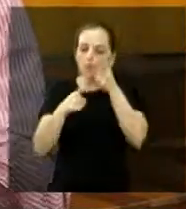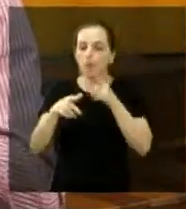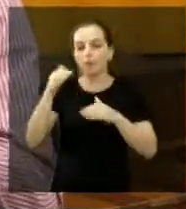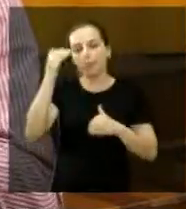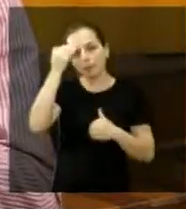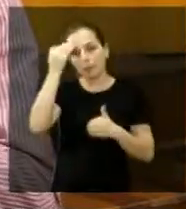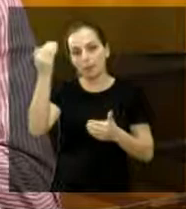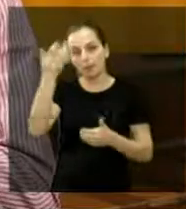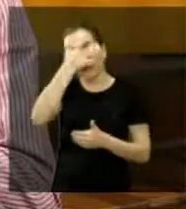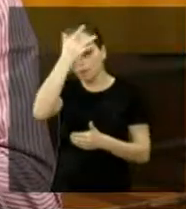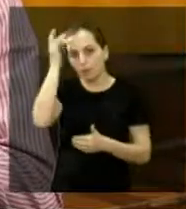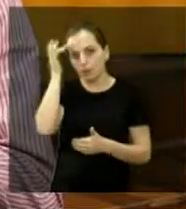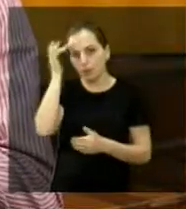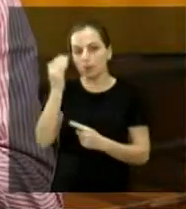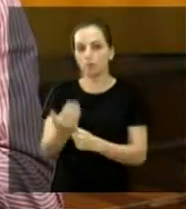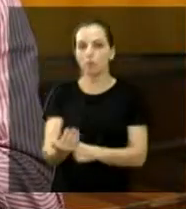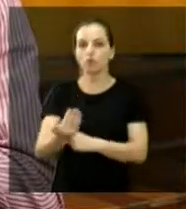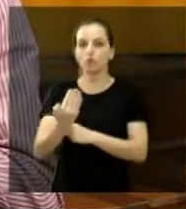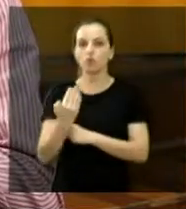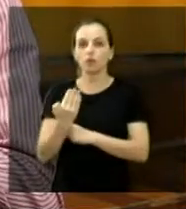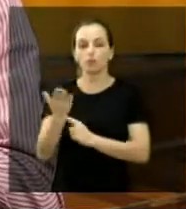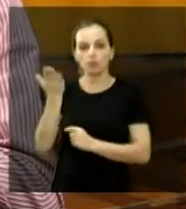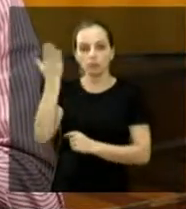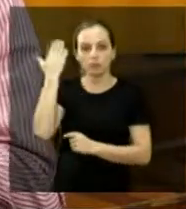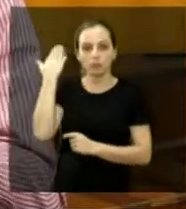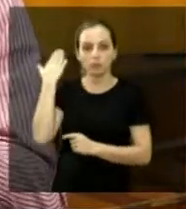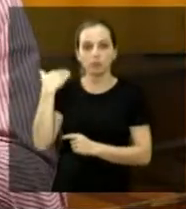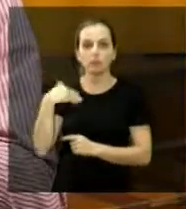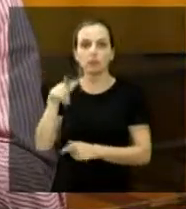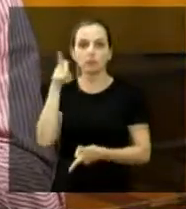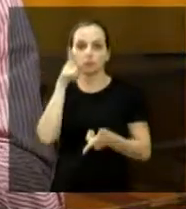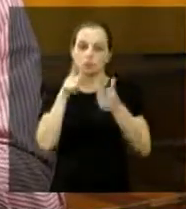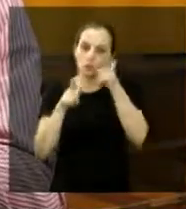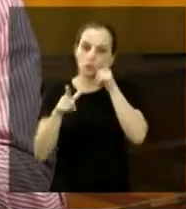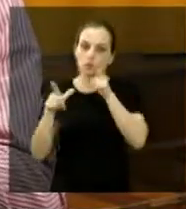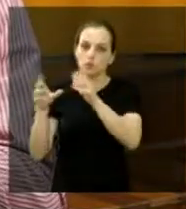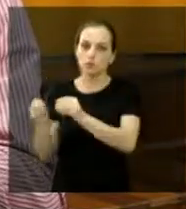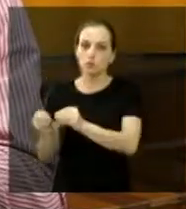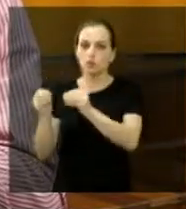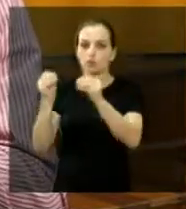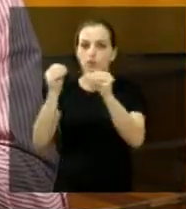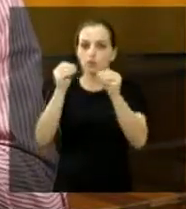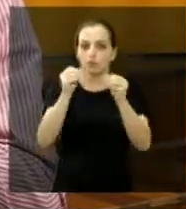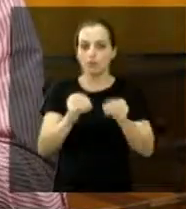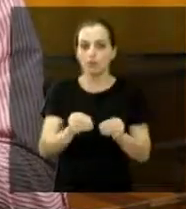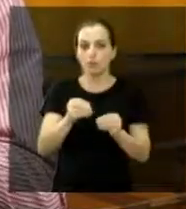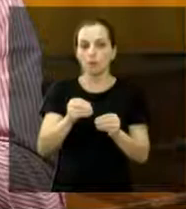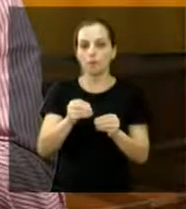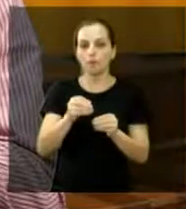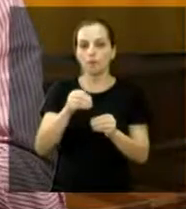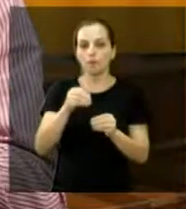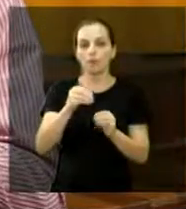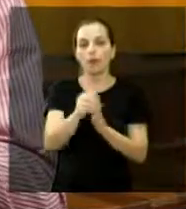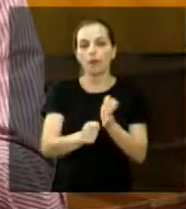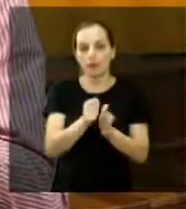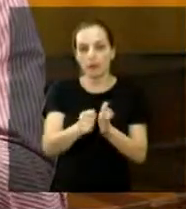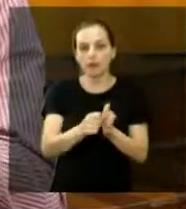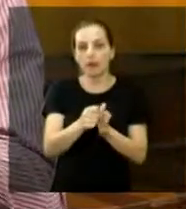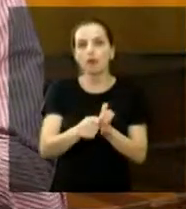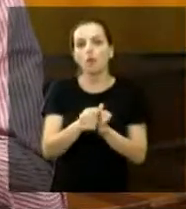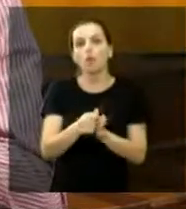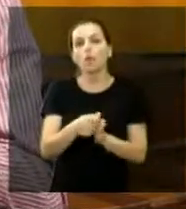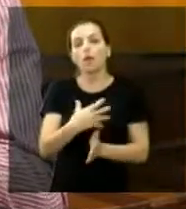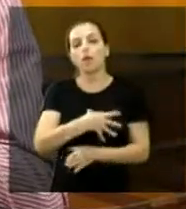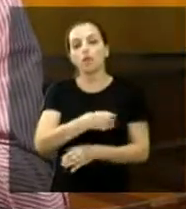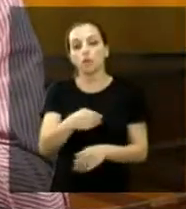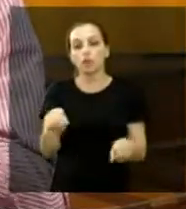muitas pessoas que me ajudaram na época, eu consegui a remoção da minha mãe para cá, lá para o Salles Culturato, as minhas filhas